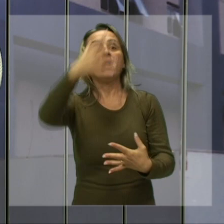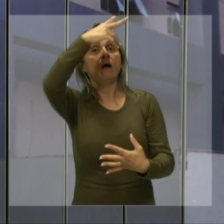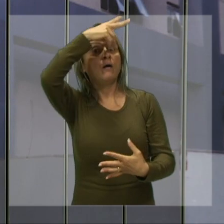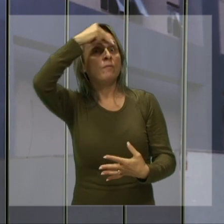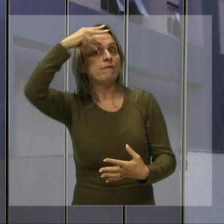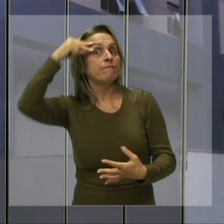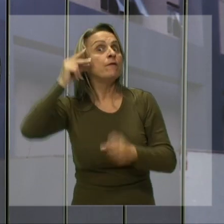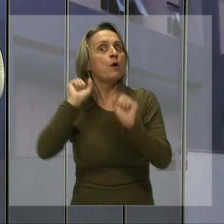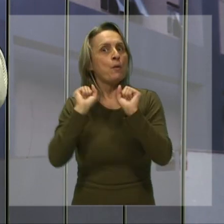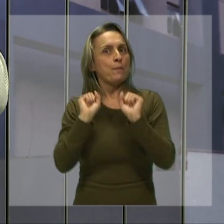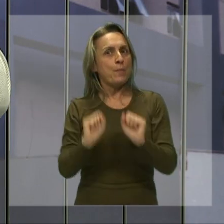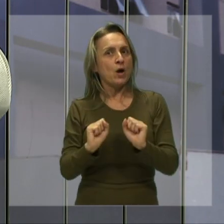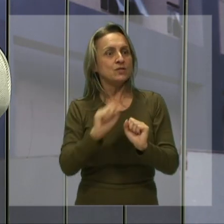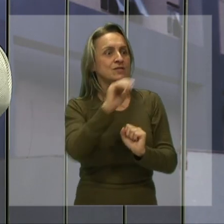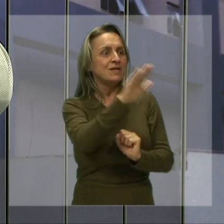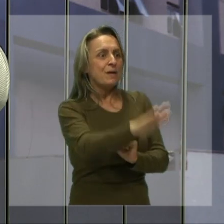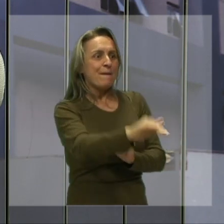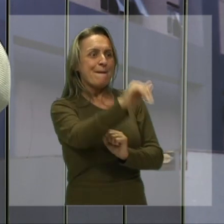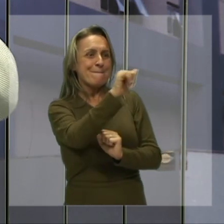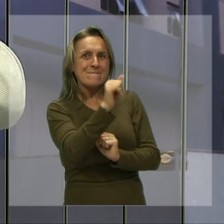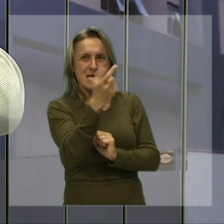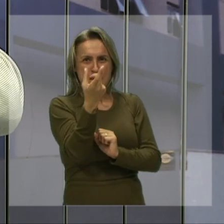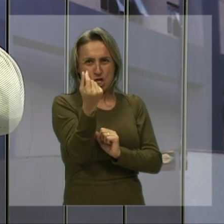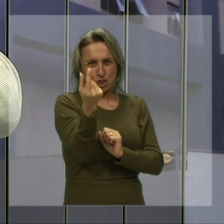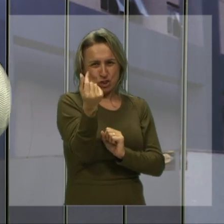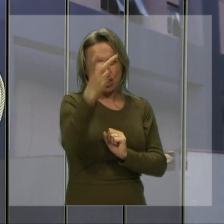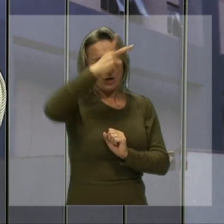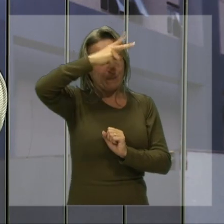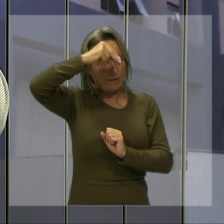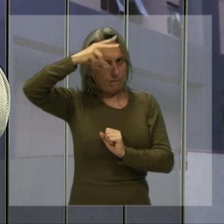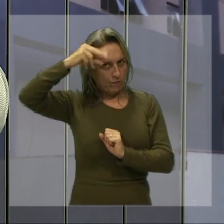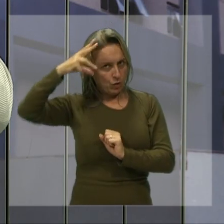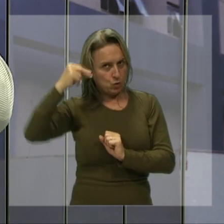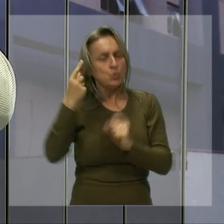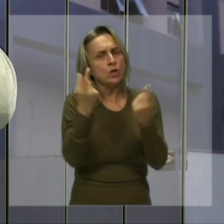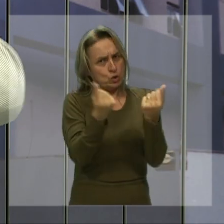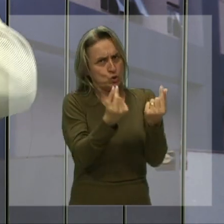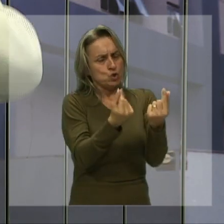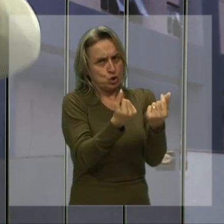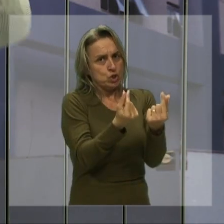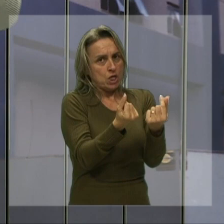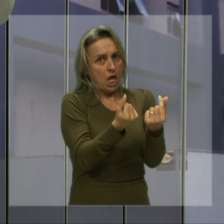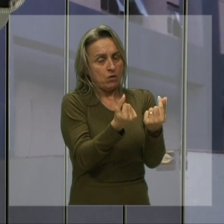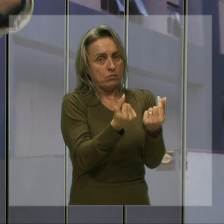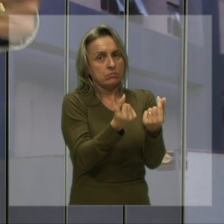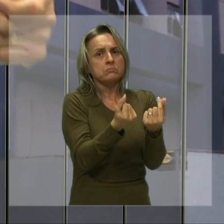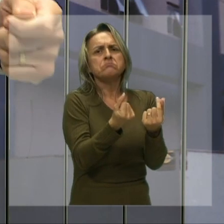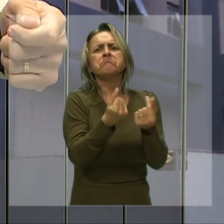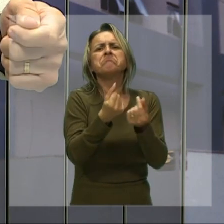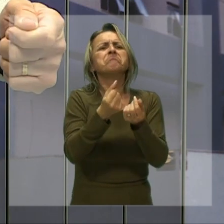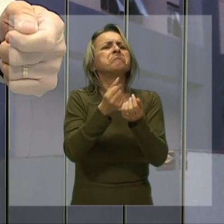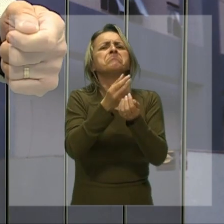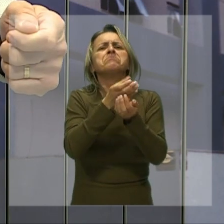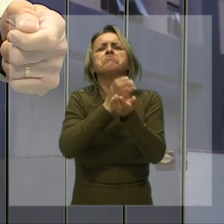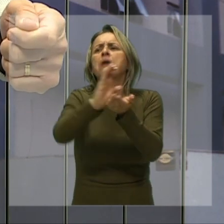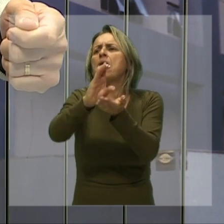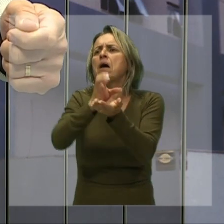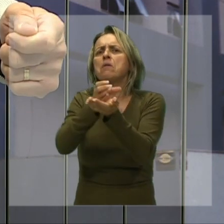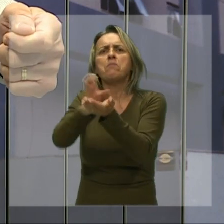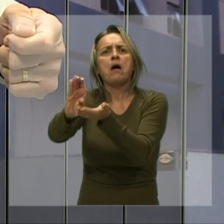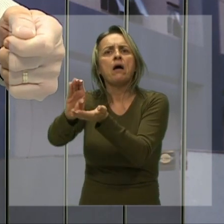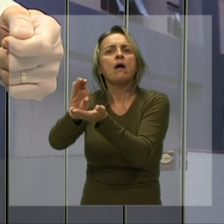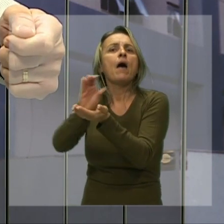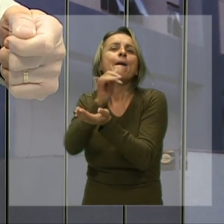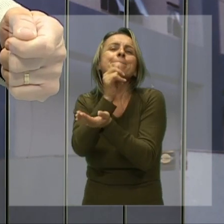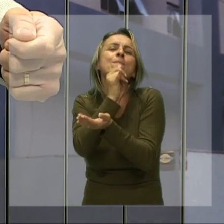exemplo, pode pegar dinheiro lá na prefeitura, recurso financeiro, e passar para a Transpiedade,